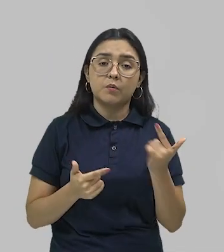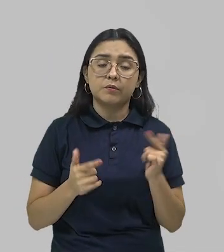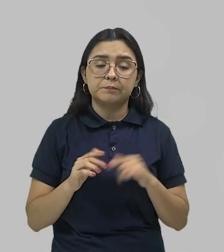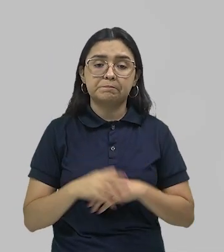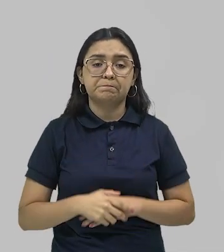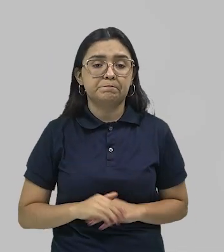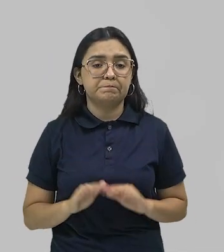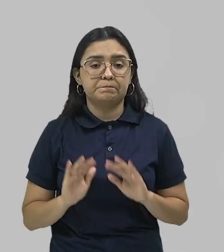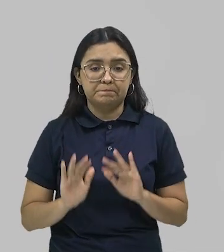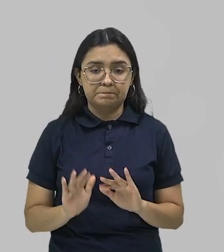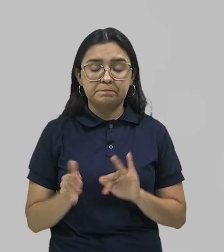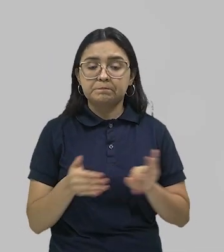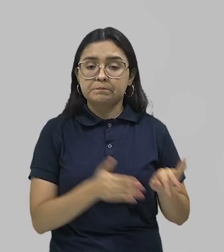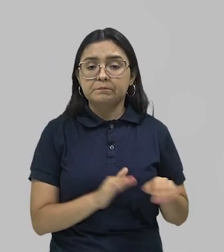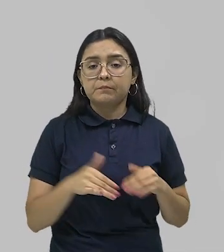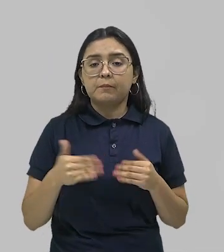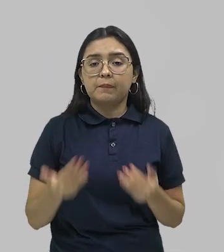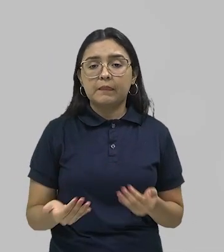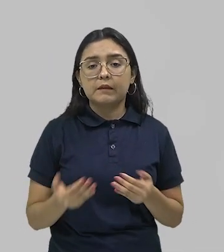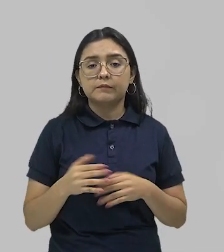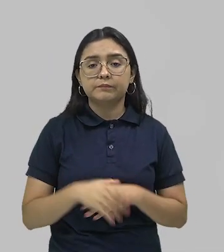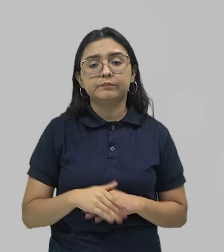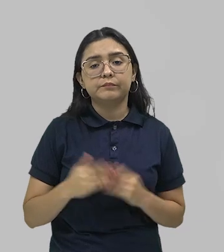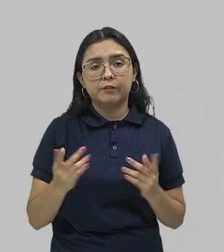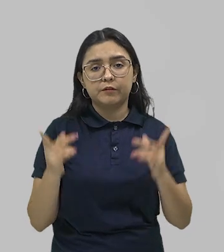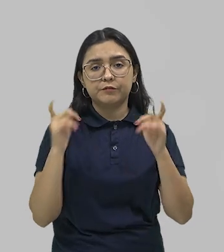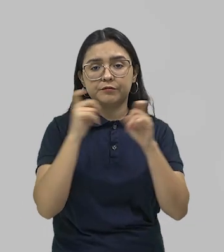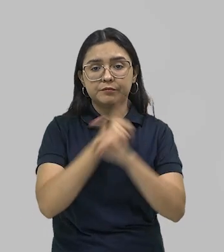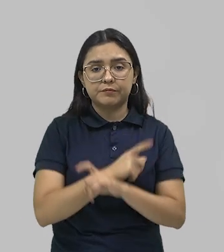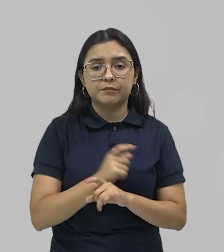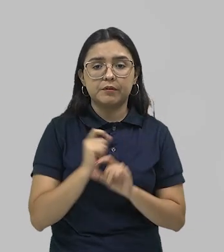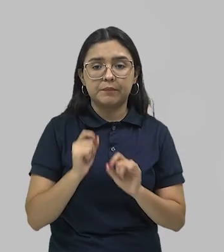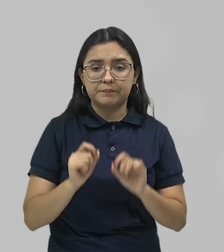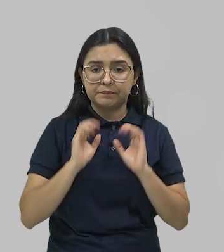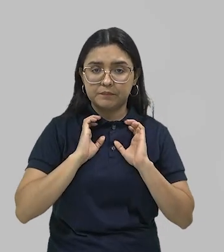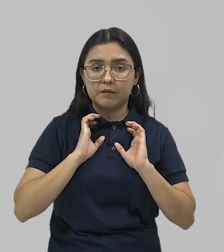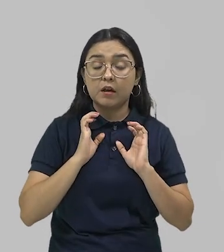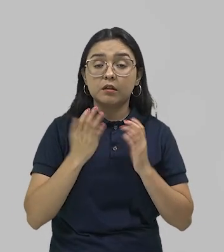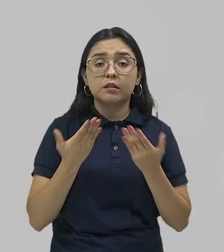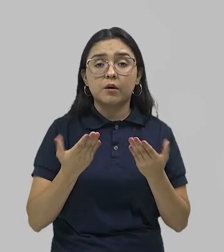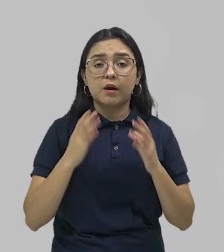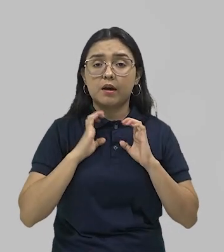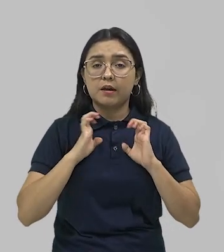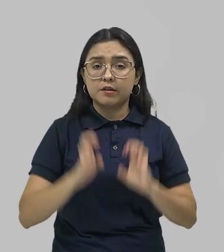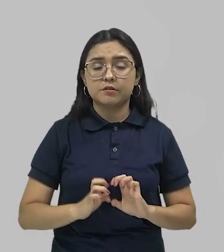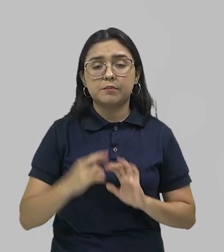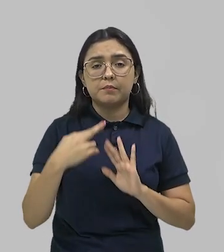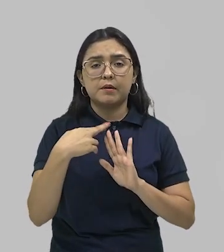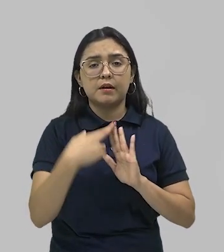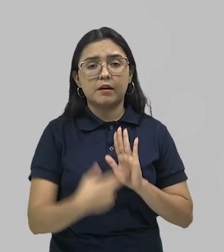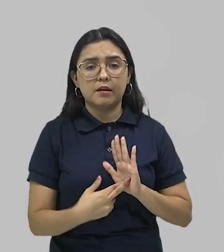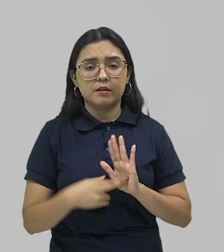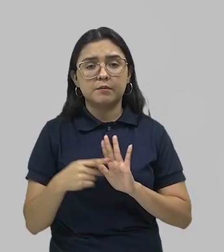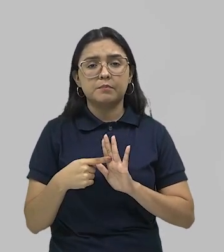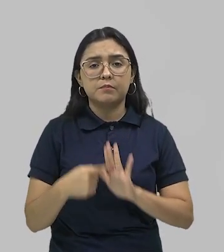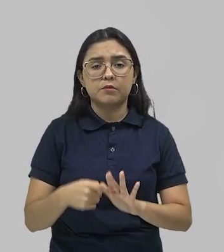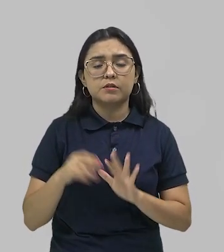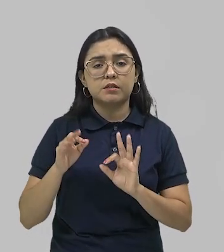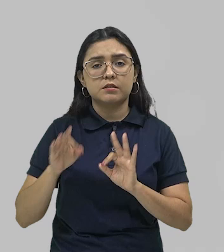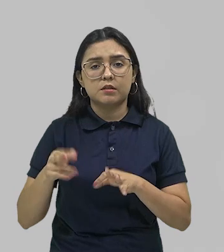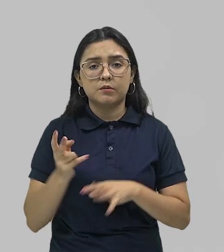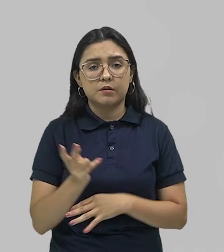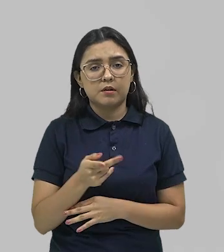é o seguinte, bem, é aí que entra a parte complicada, a ética. A ética é como uma regra que diz o que é certo e o que é